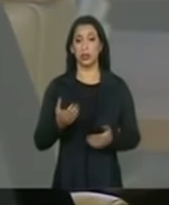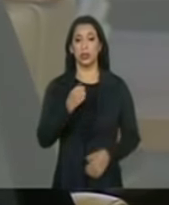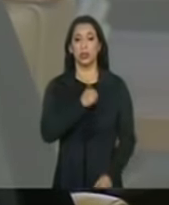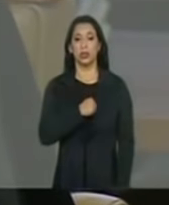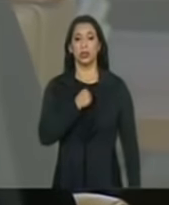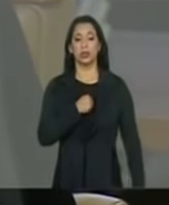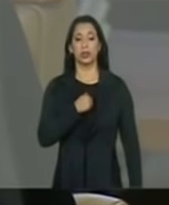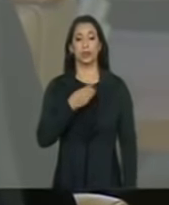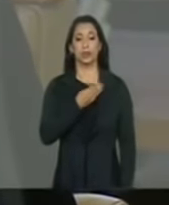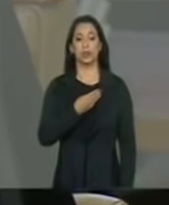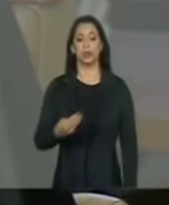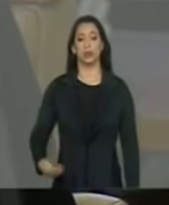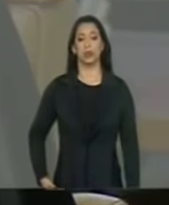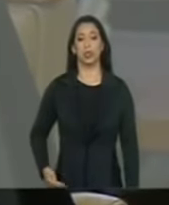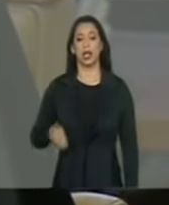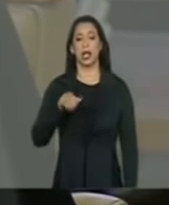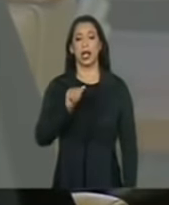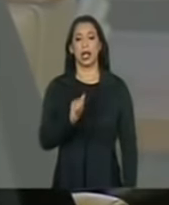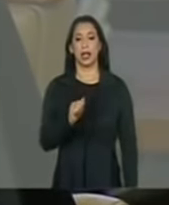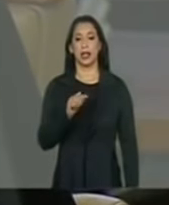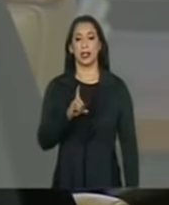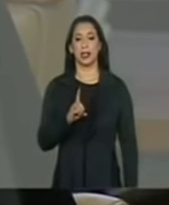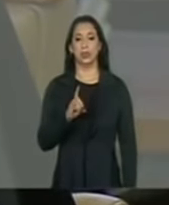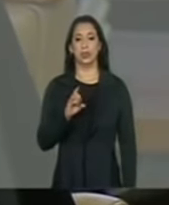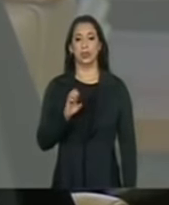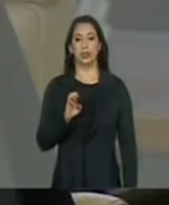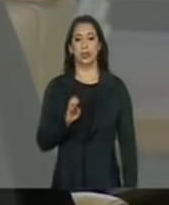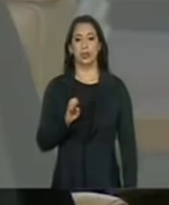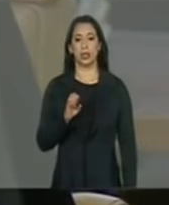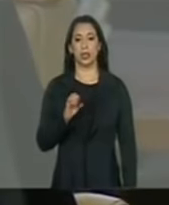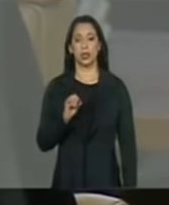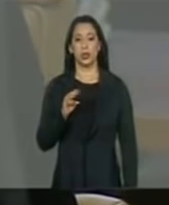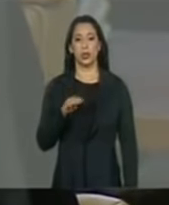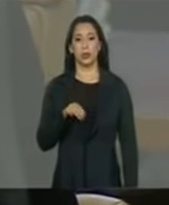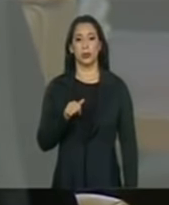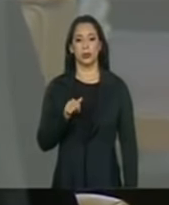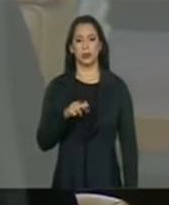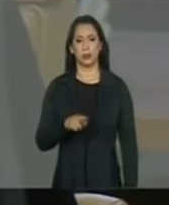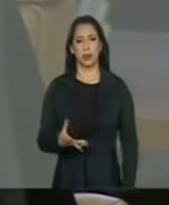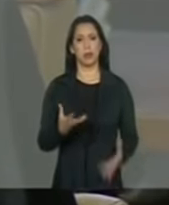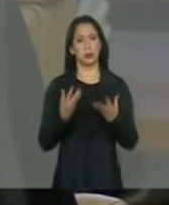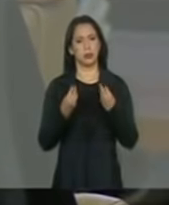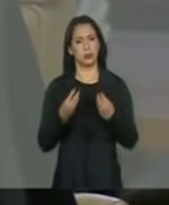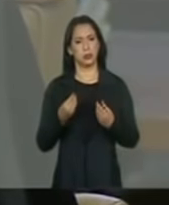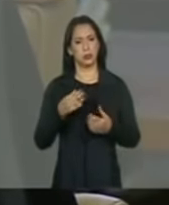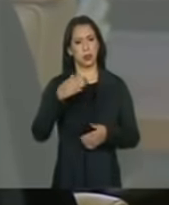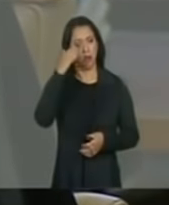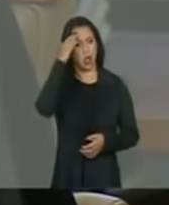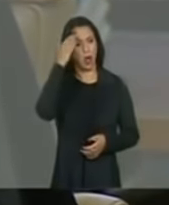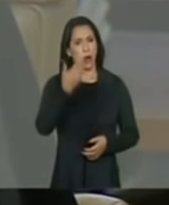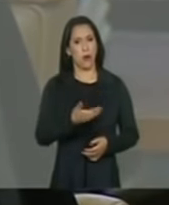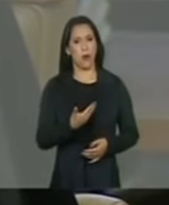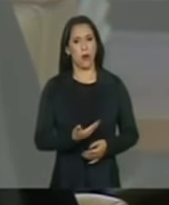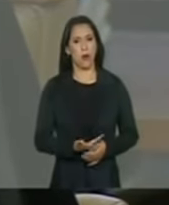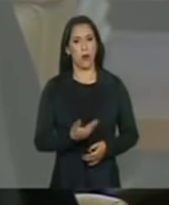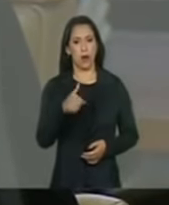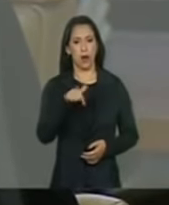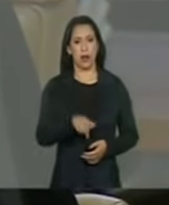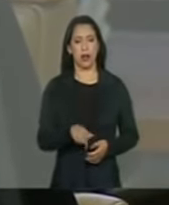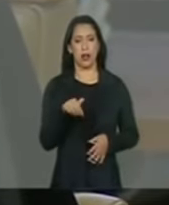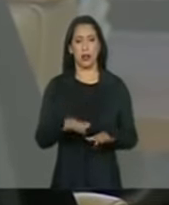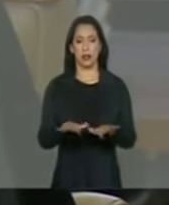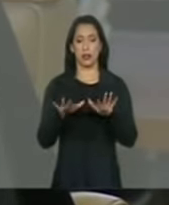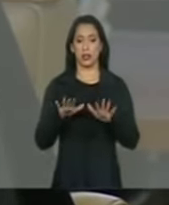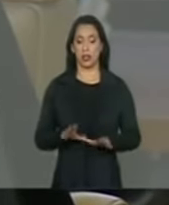baleeiro ora em público que tanto honrou esta suprema corte quanto à câmara dos deputados